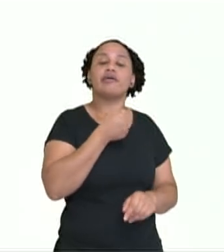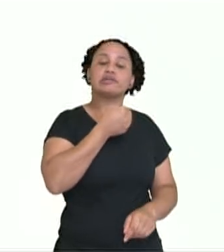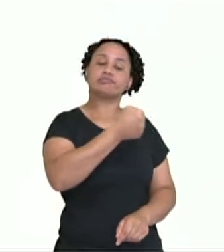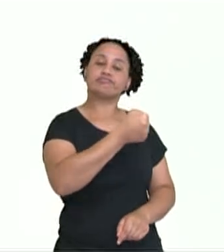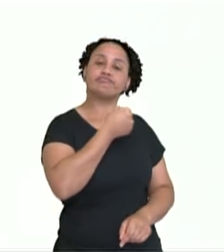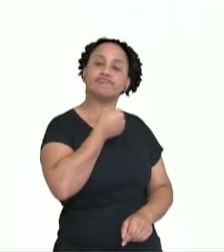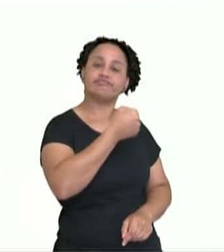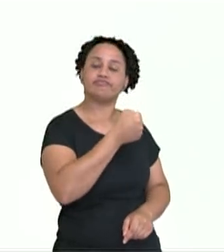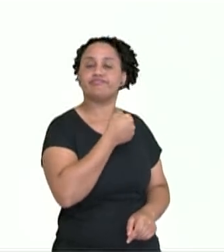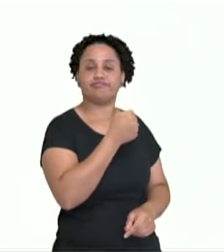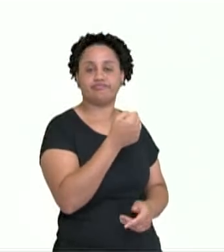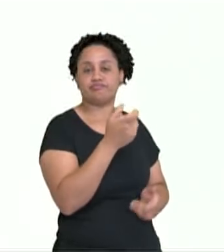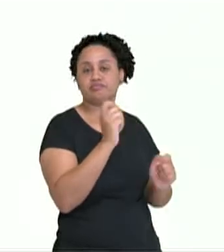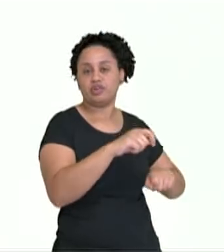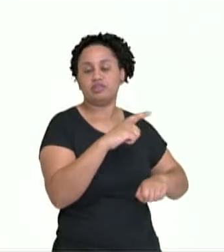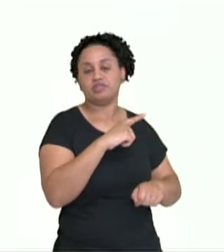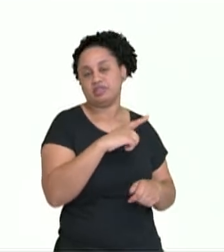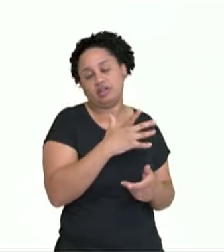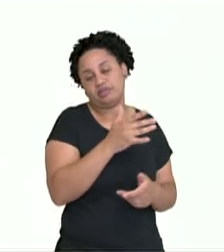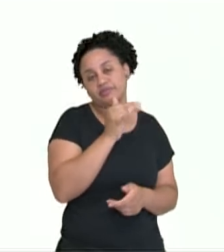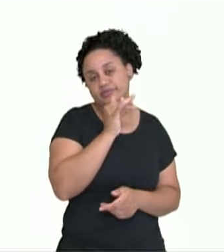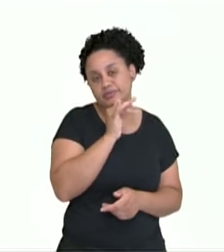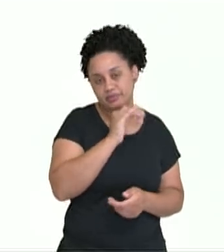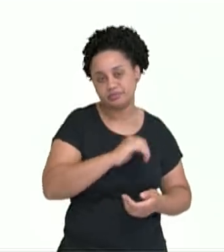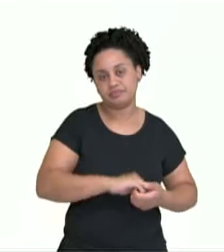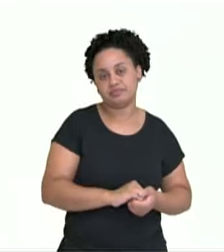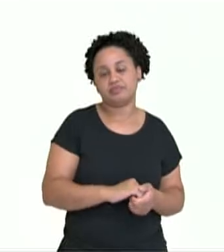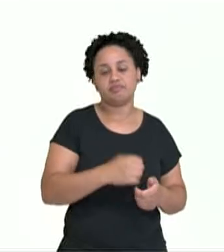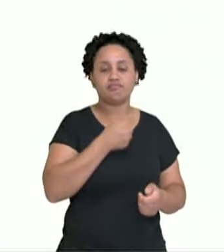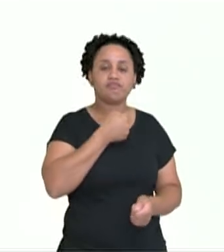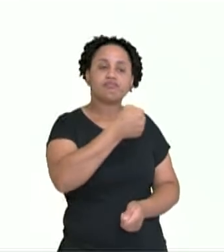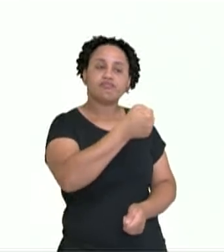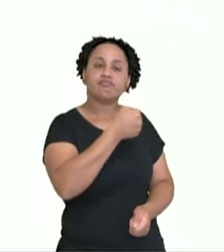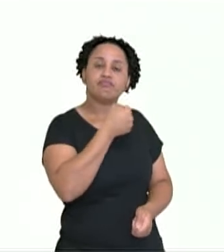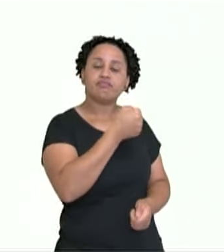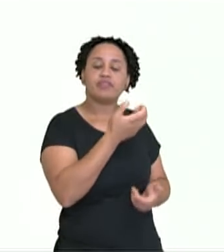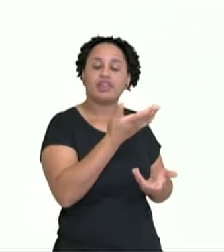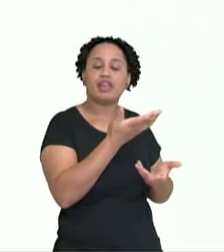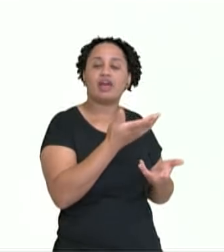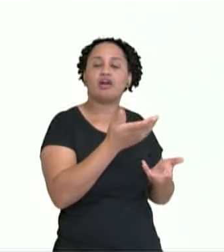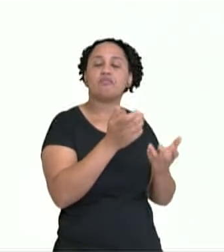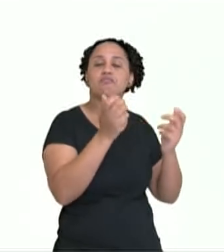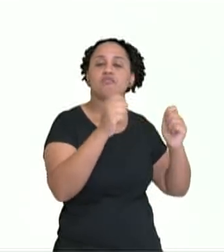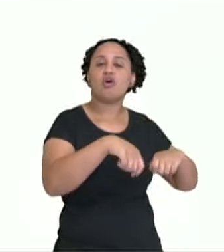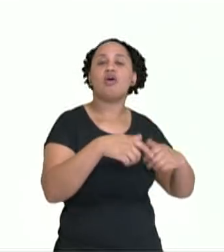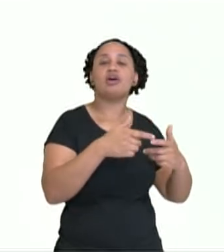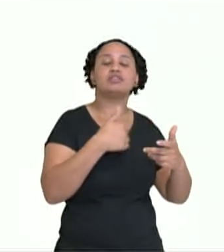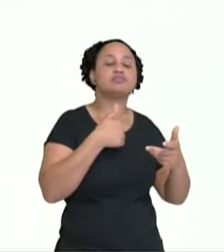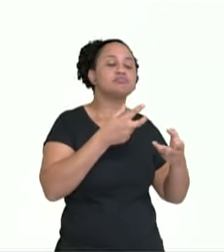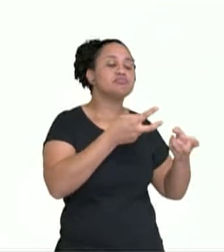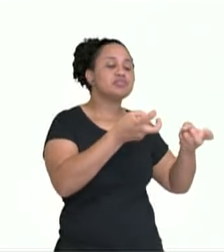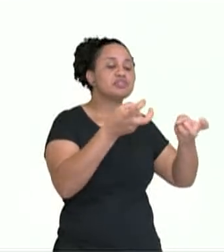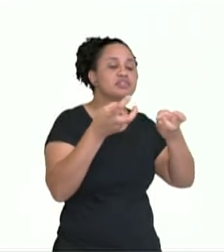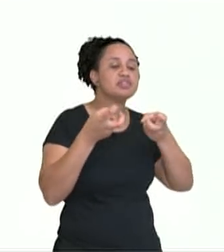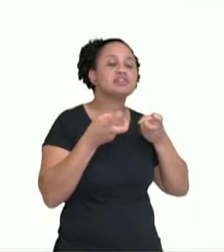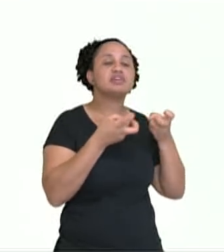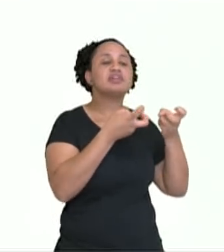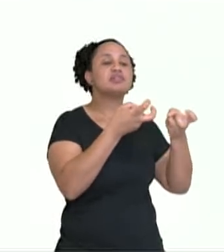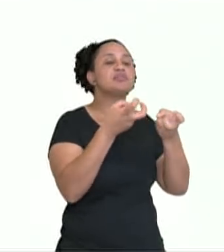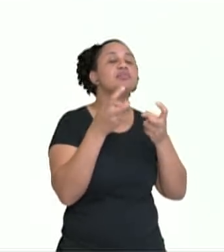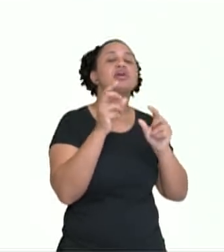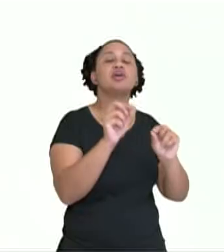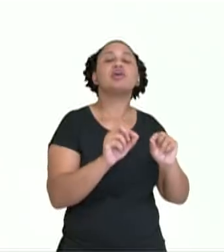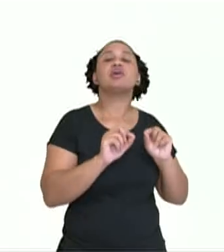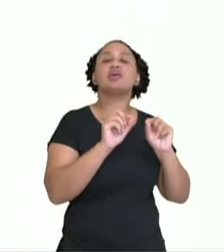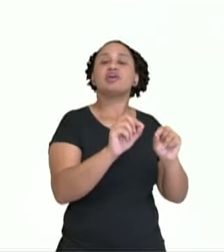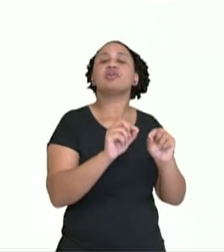Né? É um bom exemplo. Dentro da entrevista, você vai captando